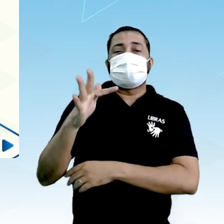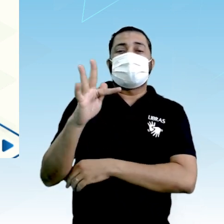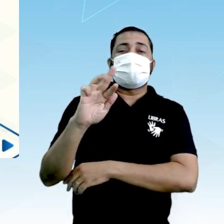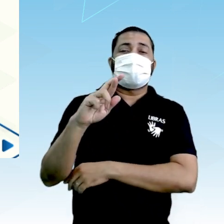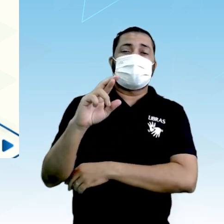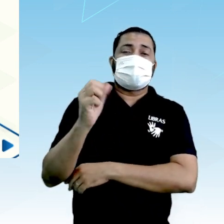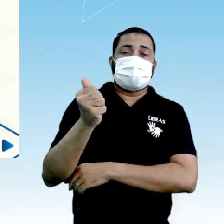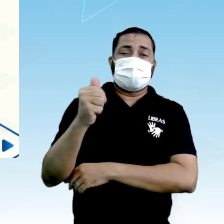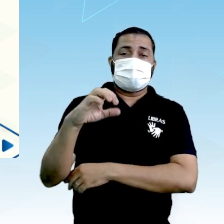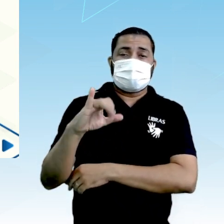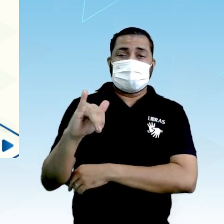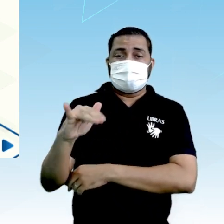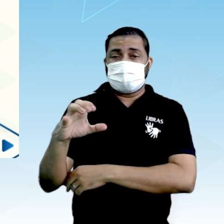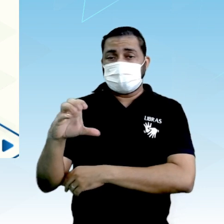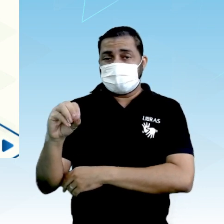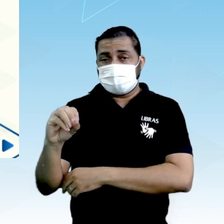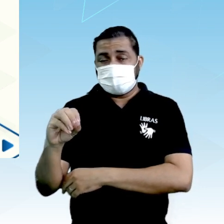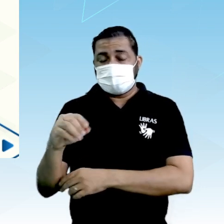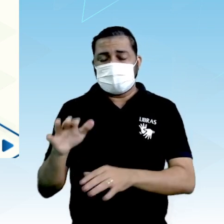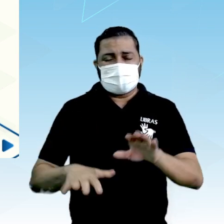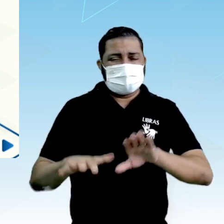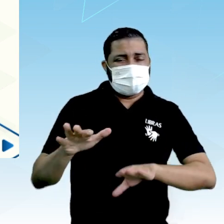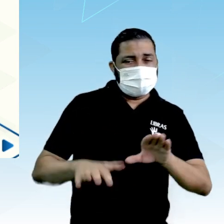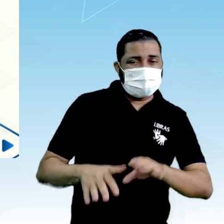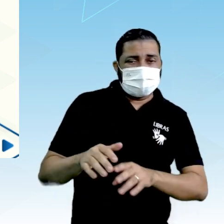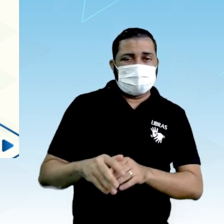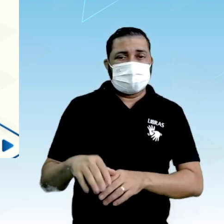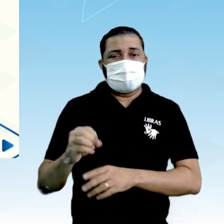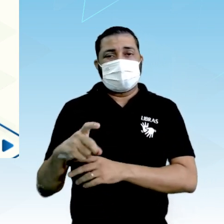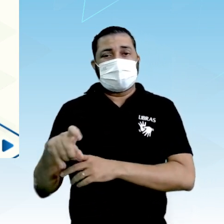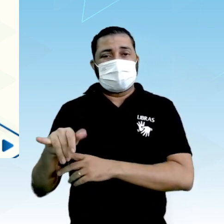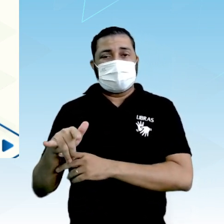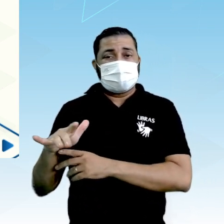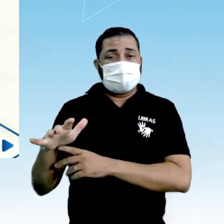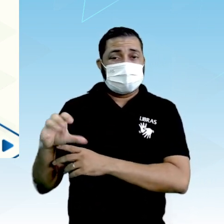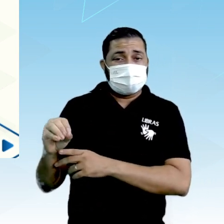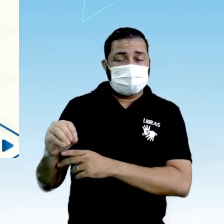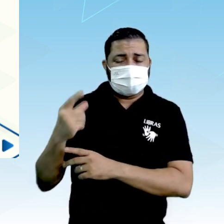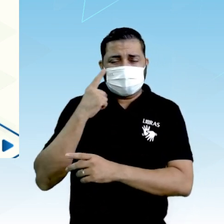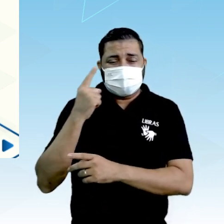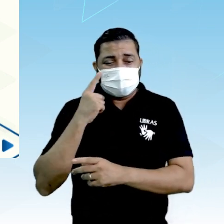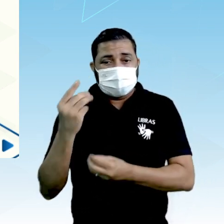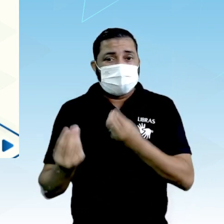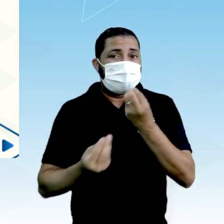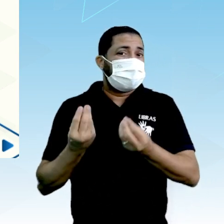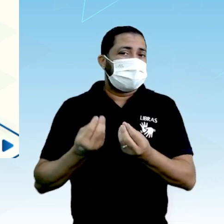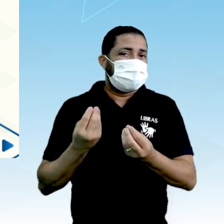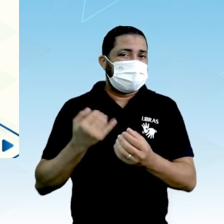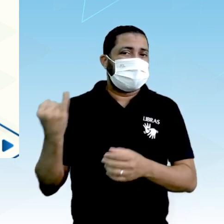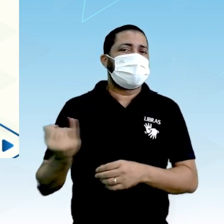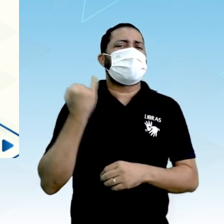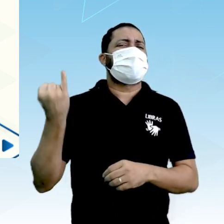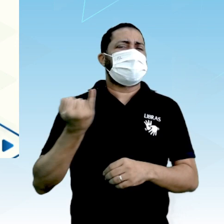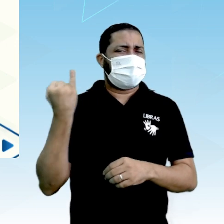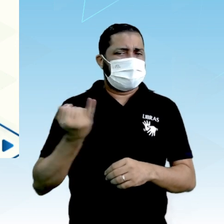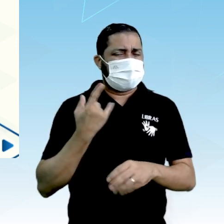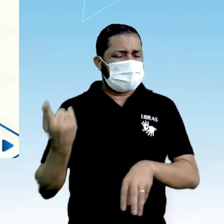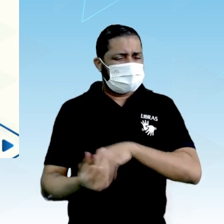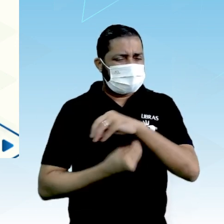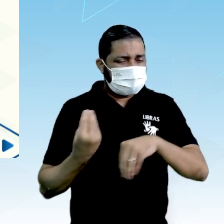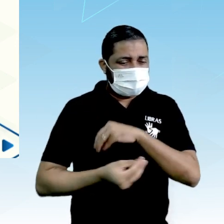das equações de oxirredução, viu o quanto o balancear dessas reações é importante para que a gente